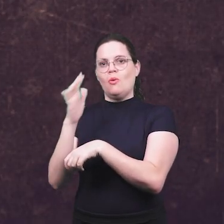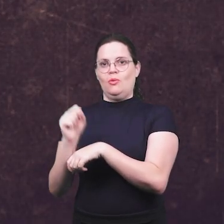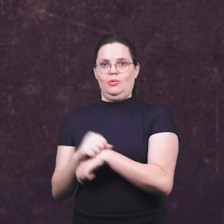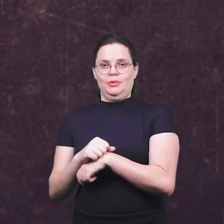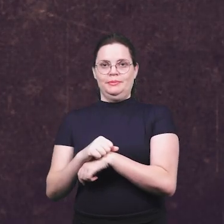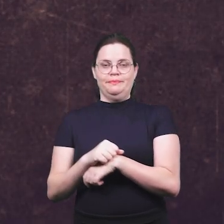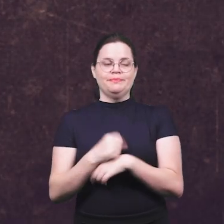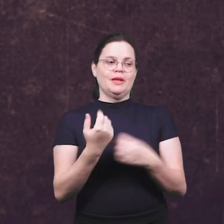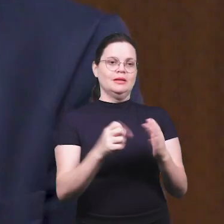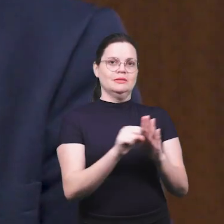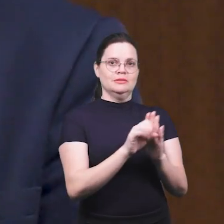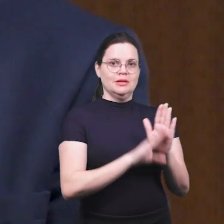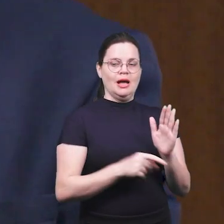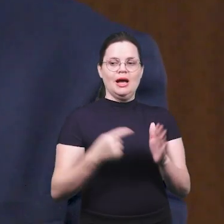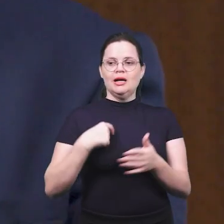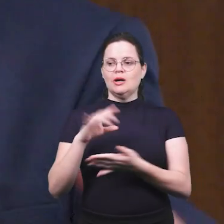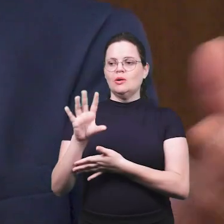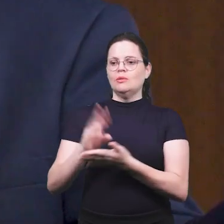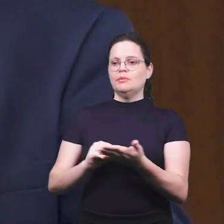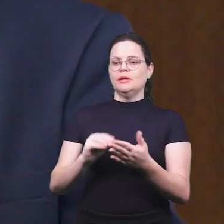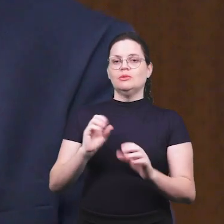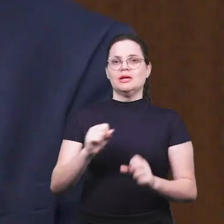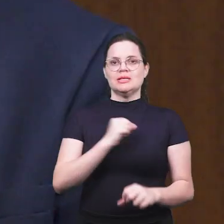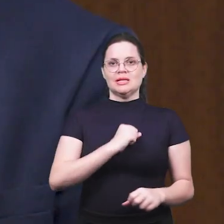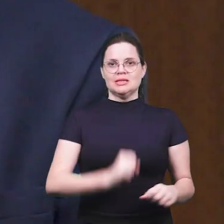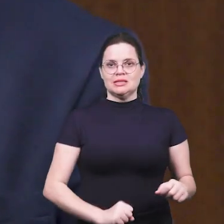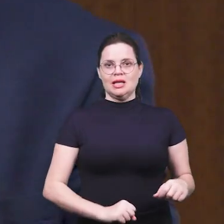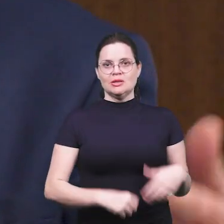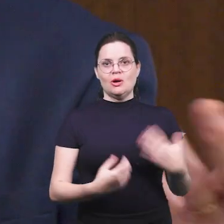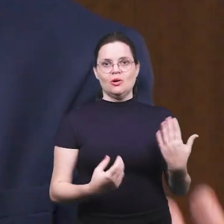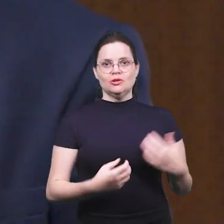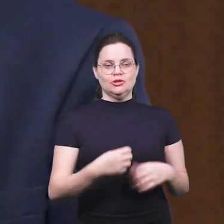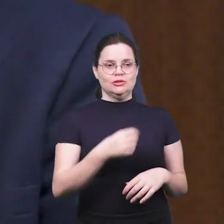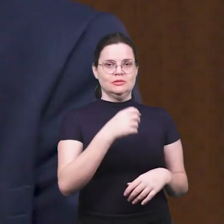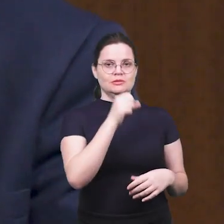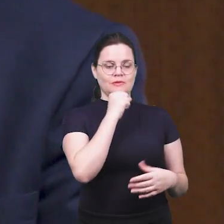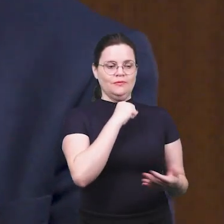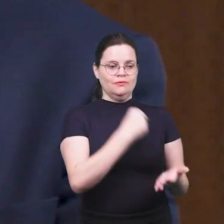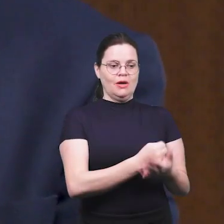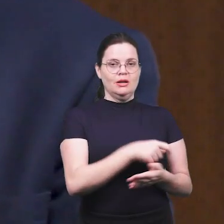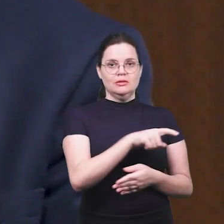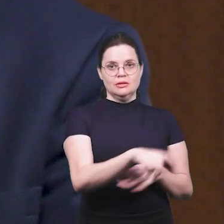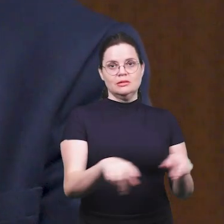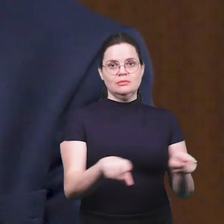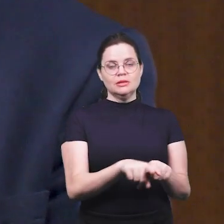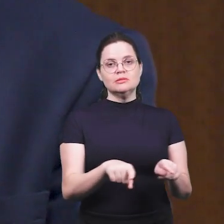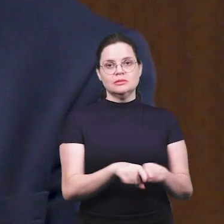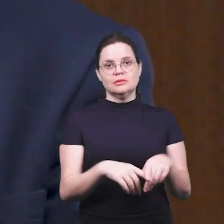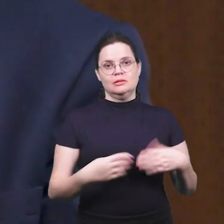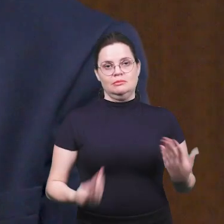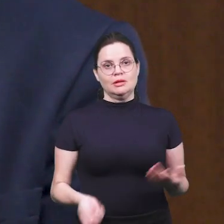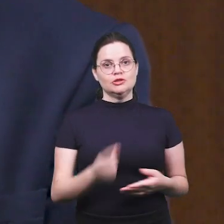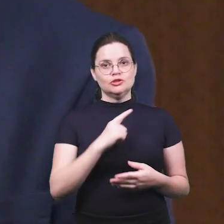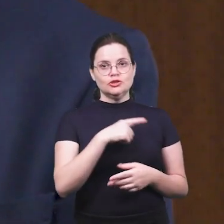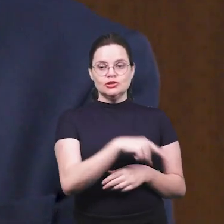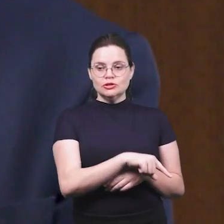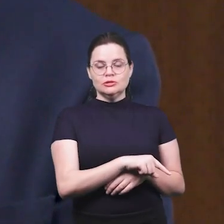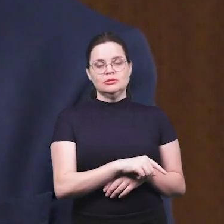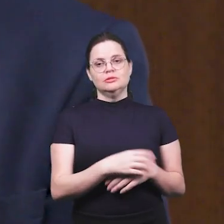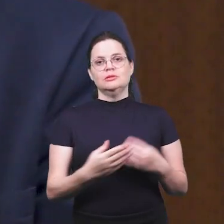foi só imitações pagãs, né? Foi imitação do Velho Testamento, dos sacerdotes judeus, né?